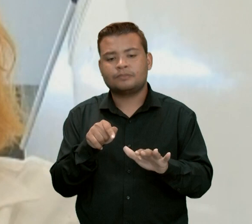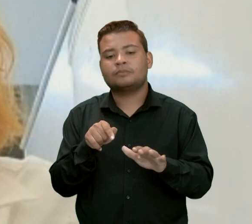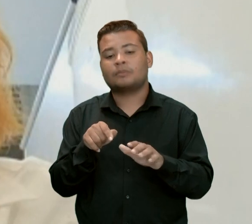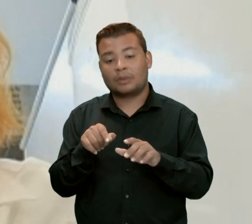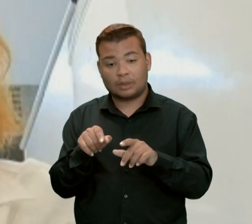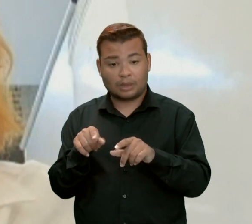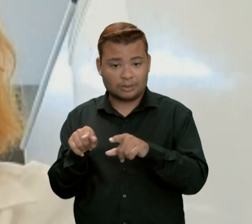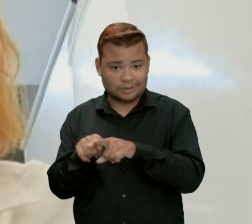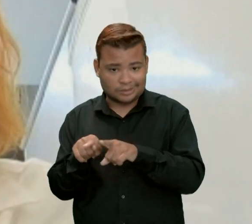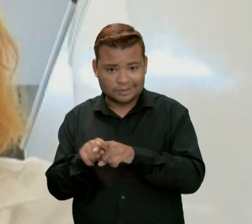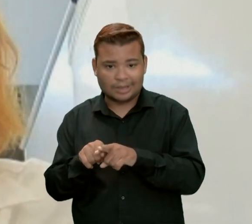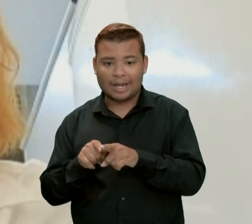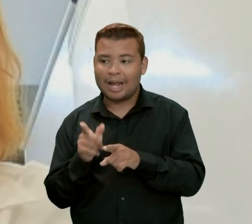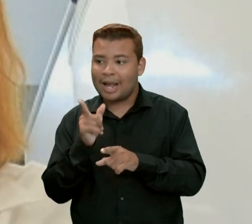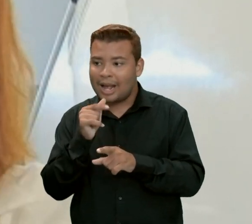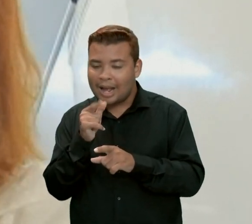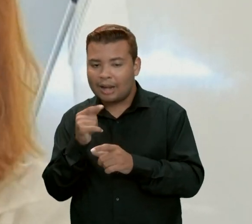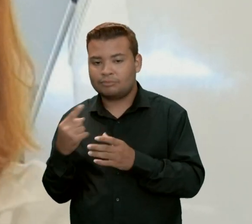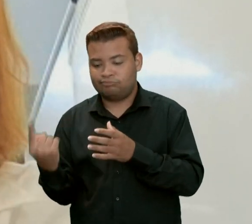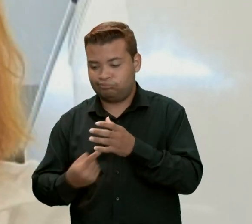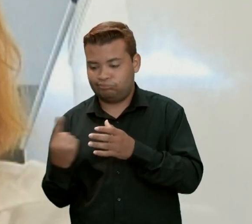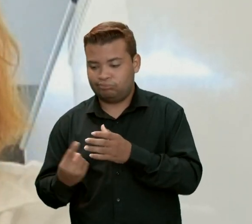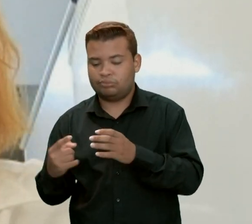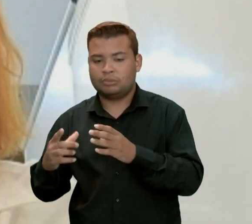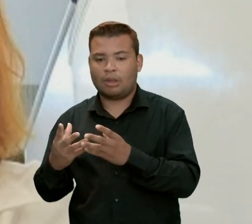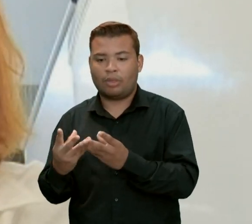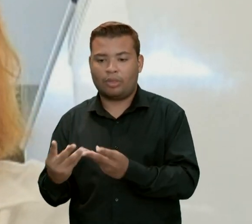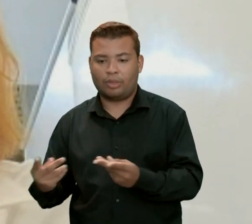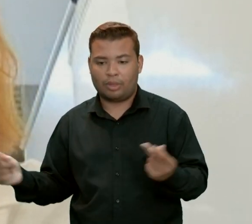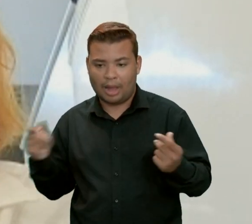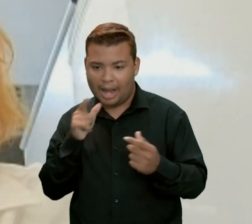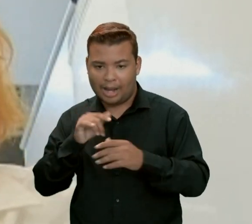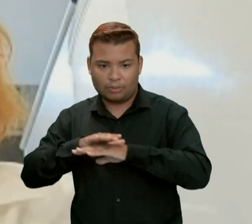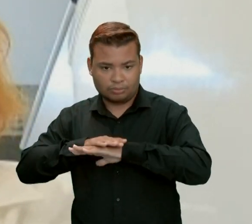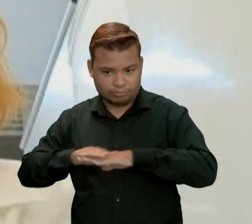tirar o excesso de água com a centrífuga, distribuir em cima de